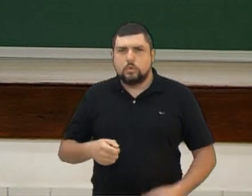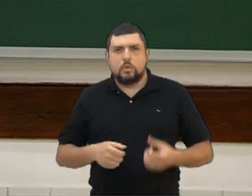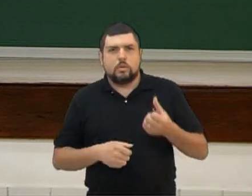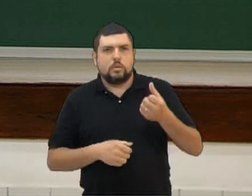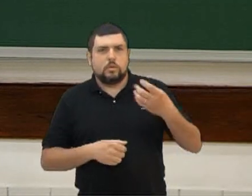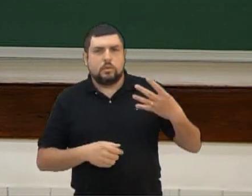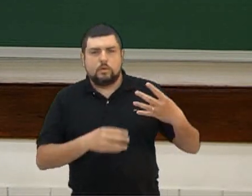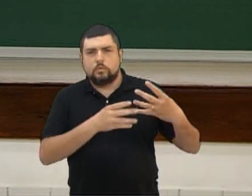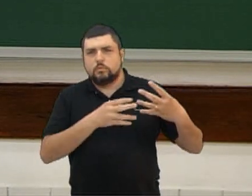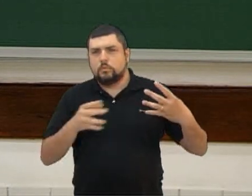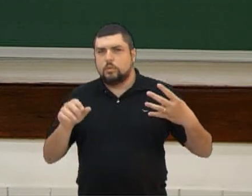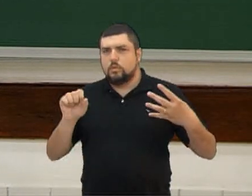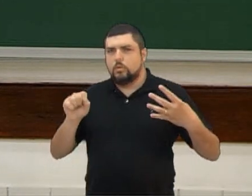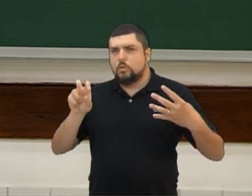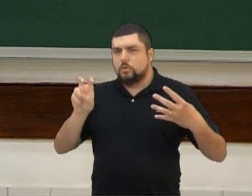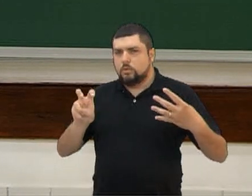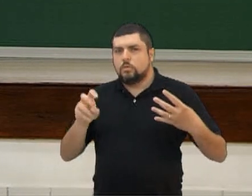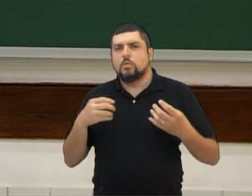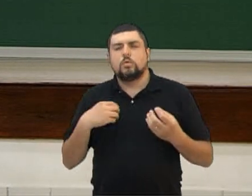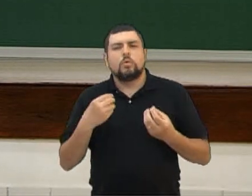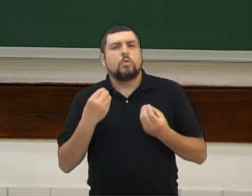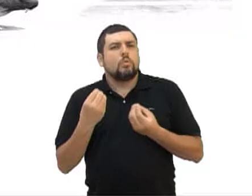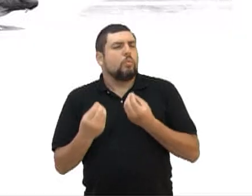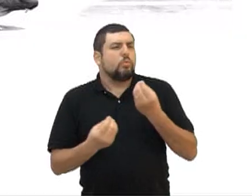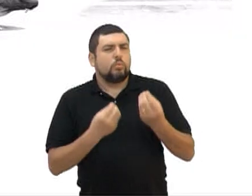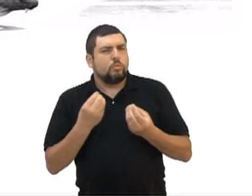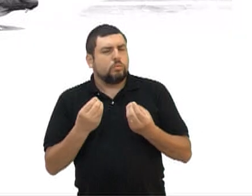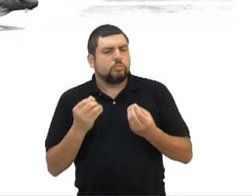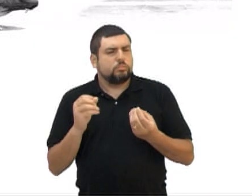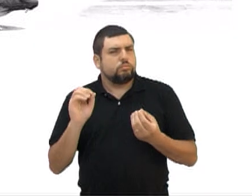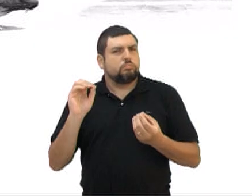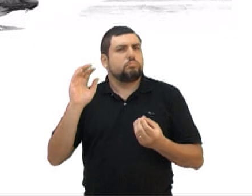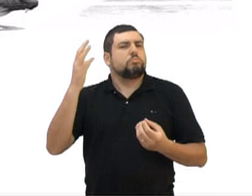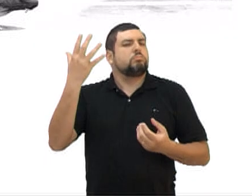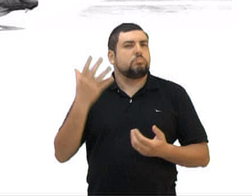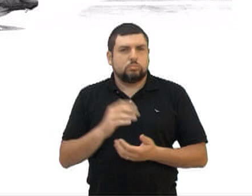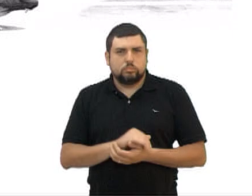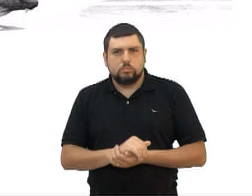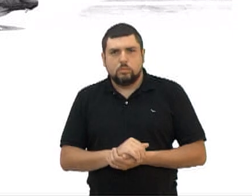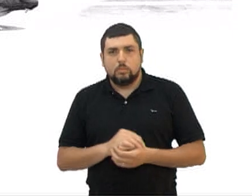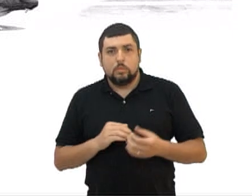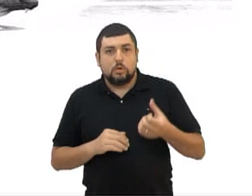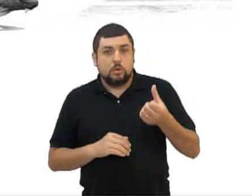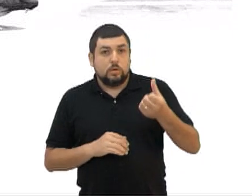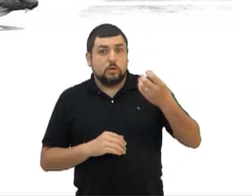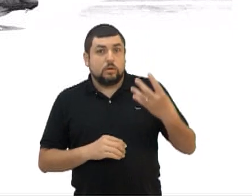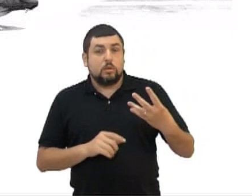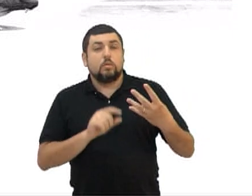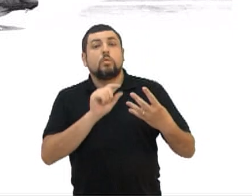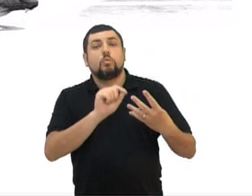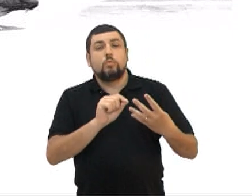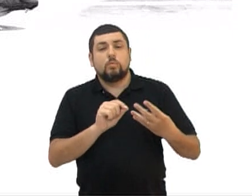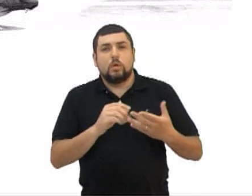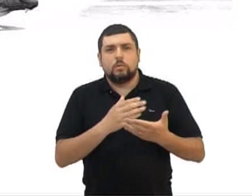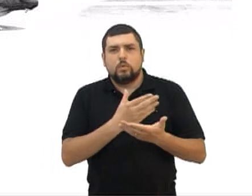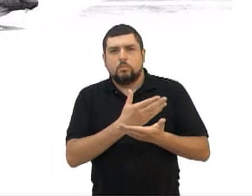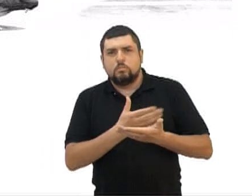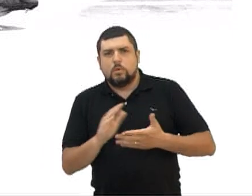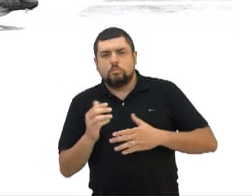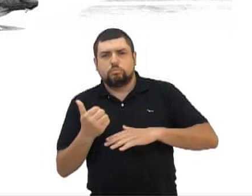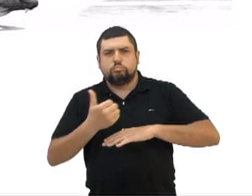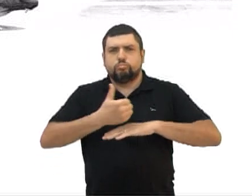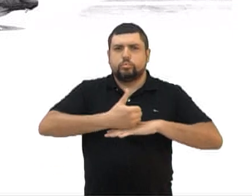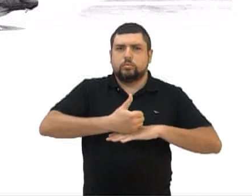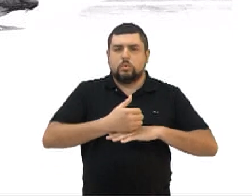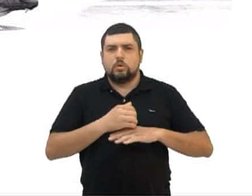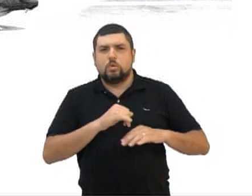64 a 85, como é que ela se processou? Em 64, então, houve o golpe que derrubou o presidente João